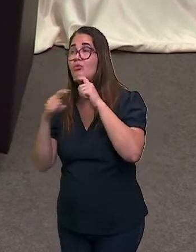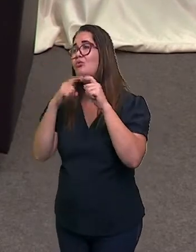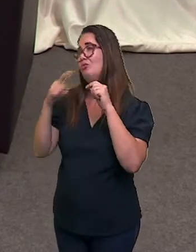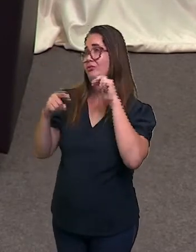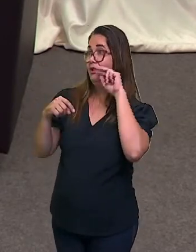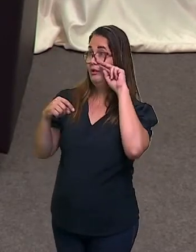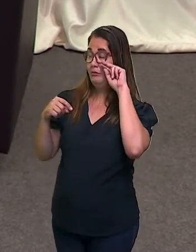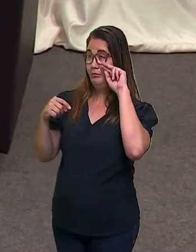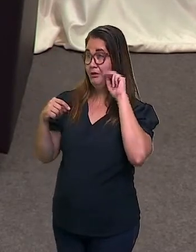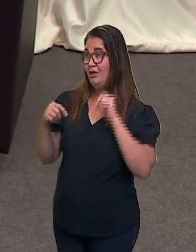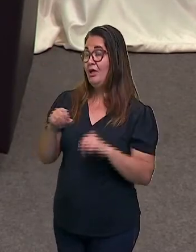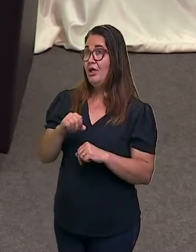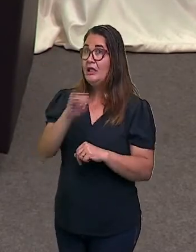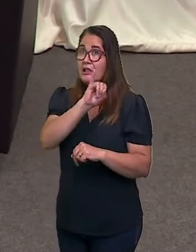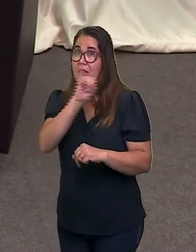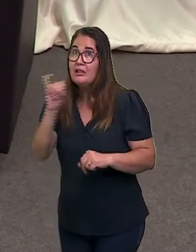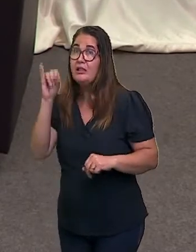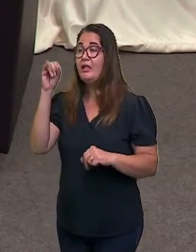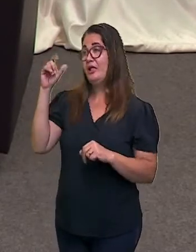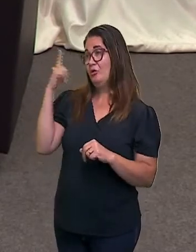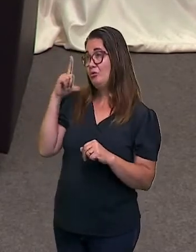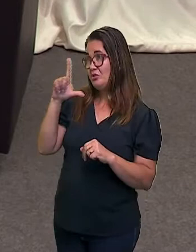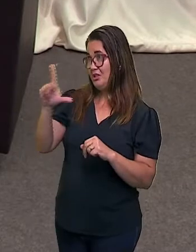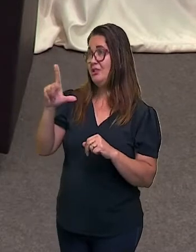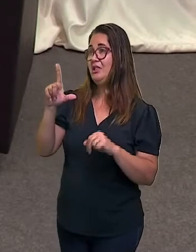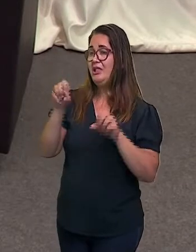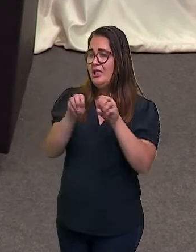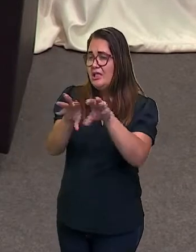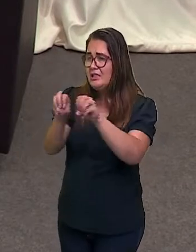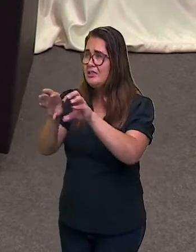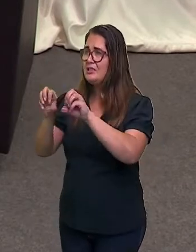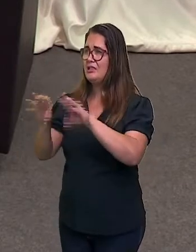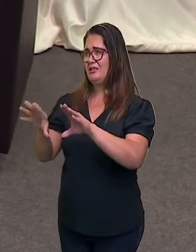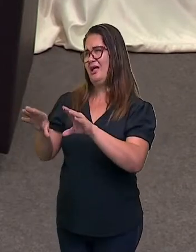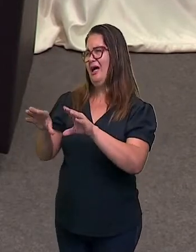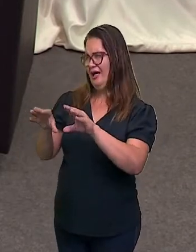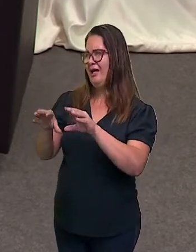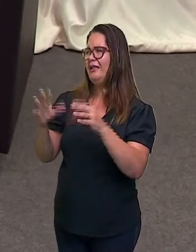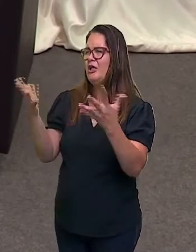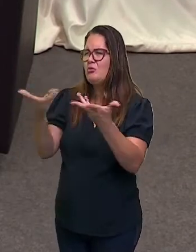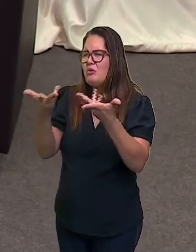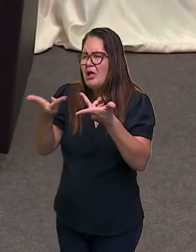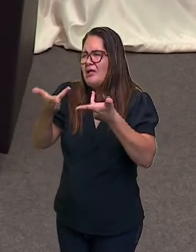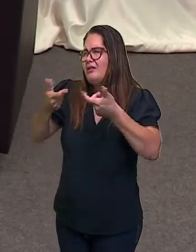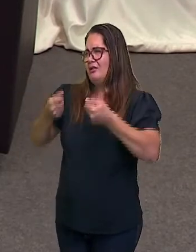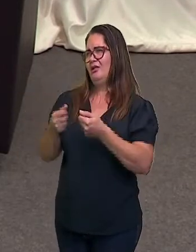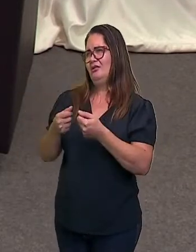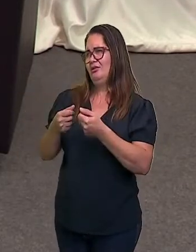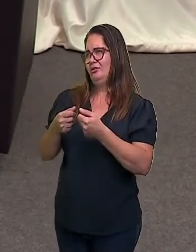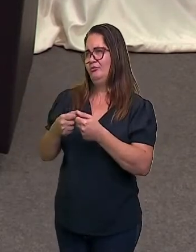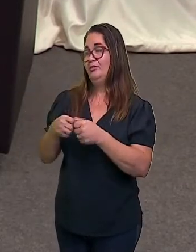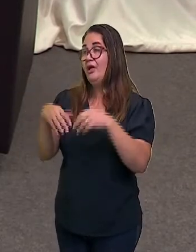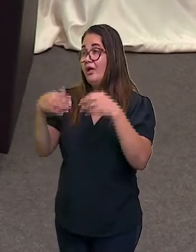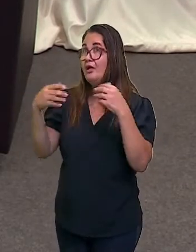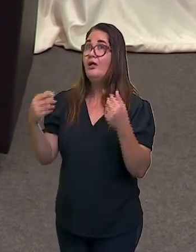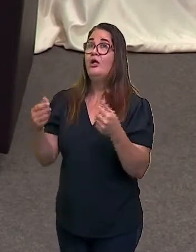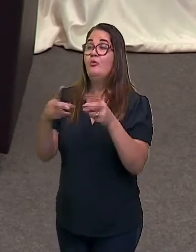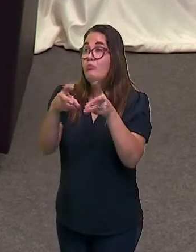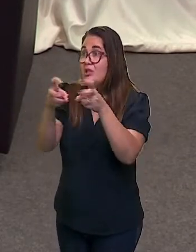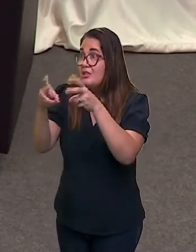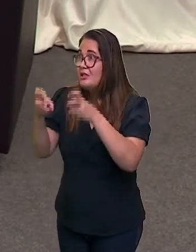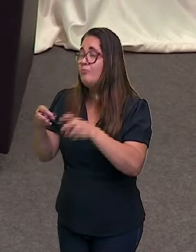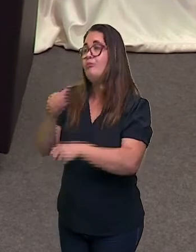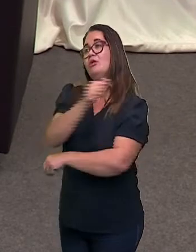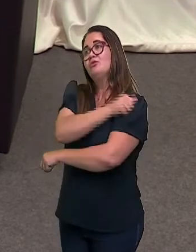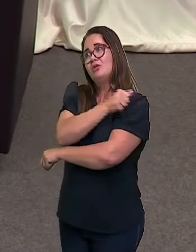conseguir a fazer um trabalho de qualidade, visto que os meus alunos, a maioria não tem